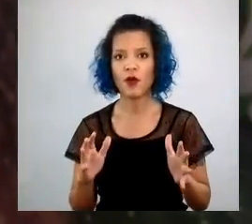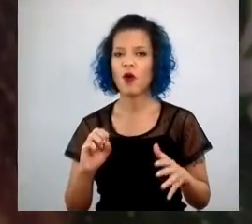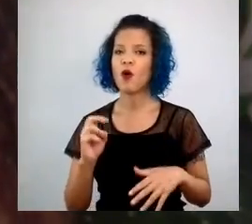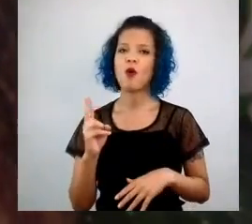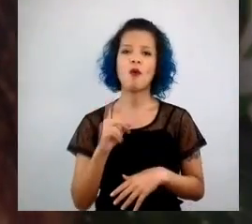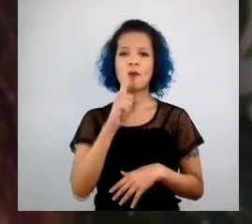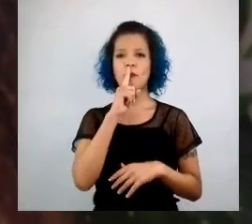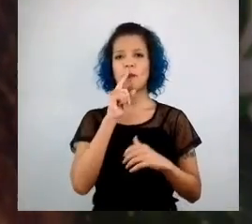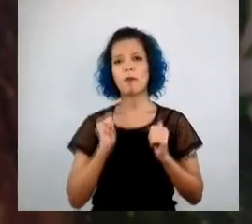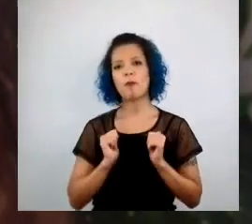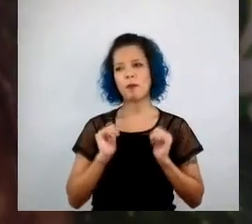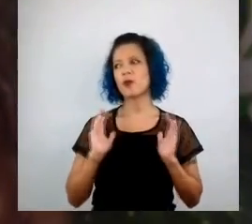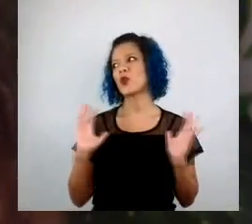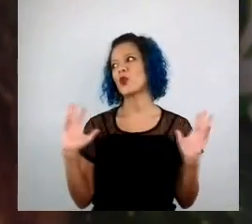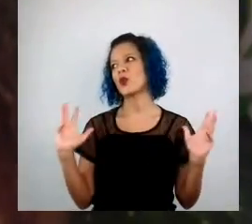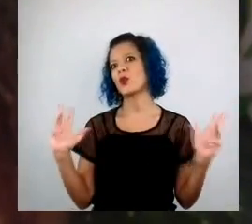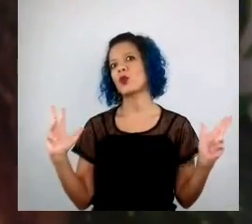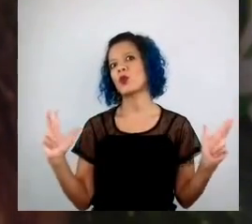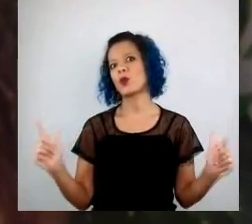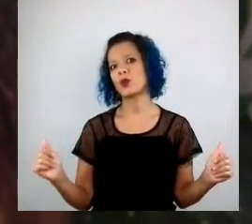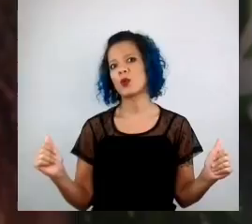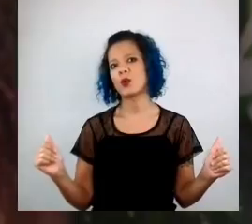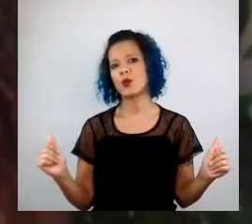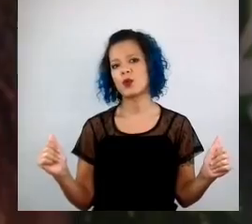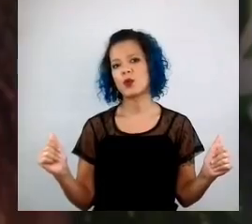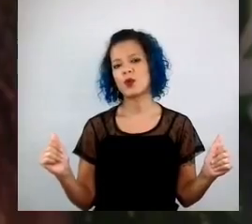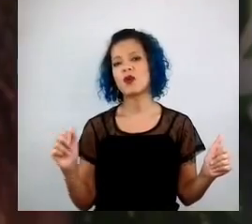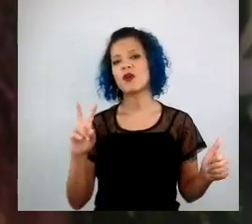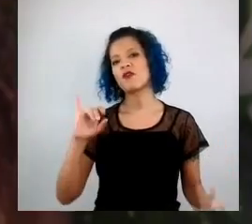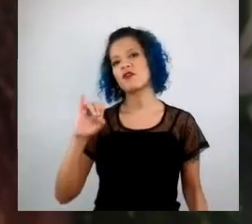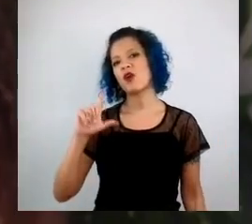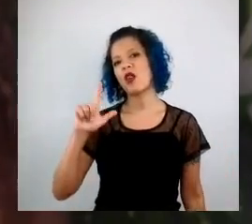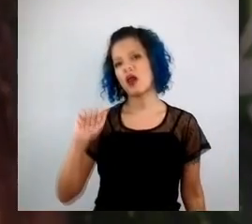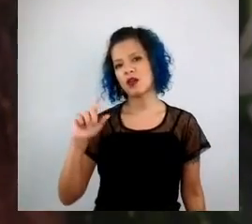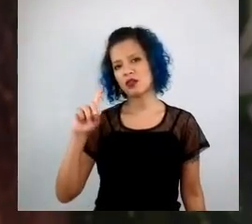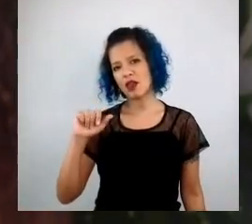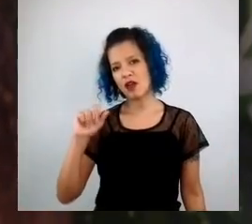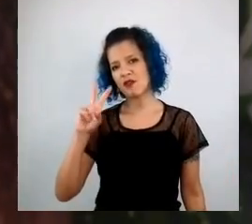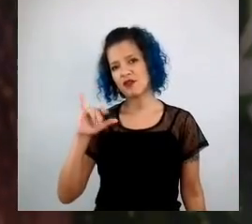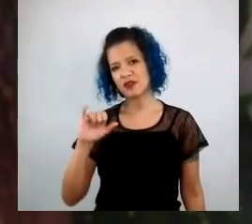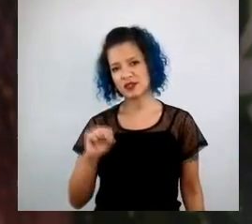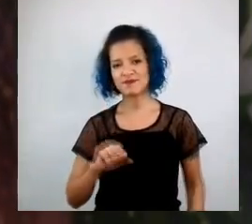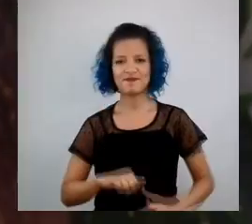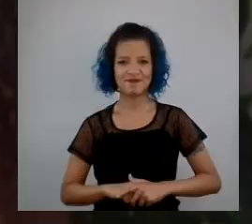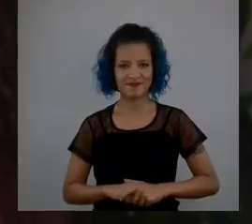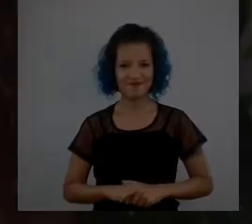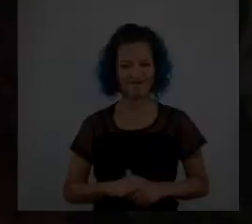Viola Davis. Obrigada.